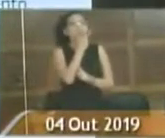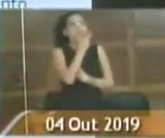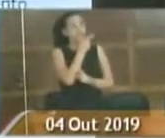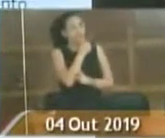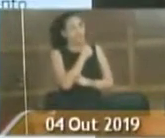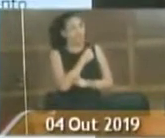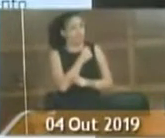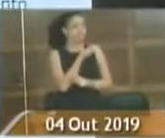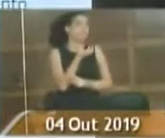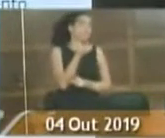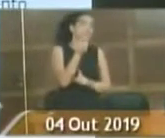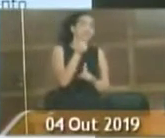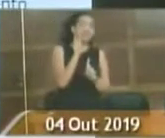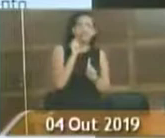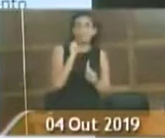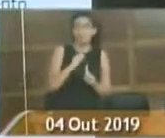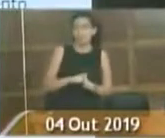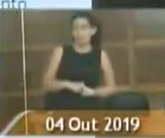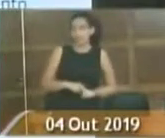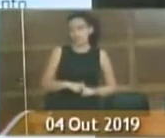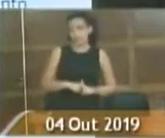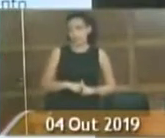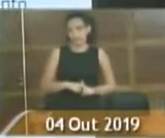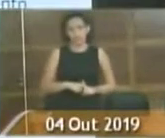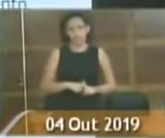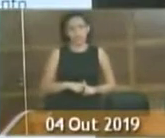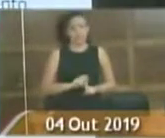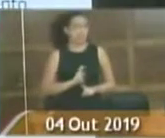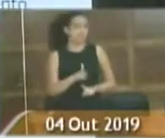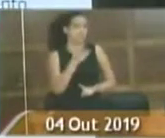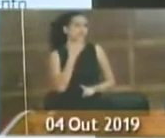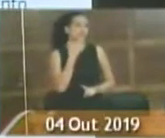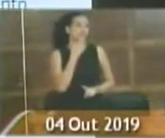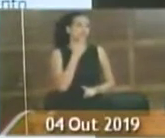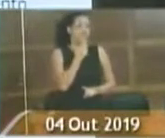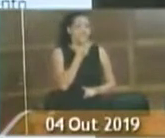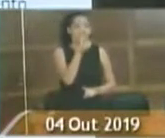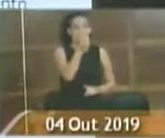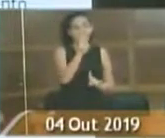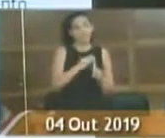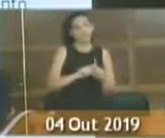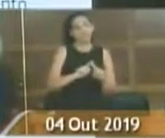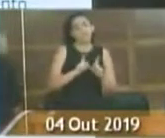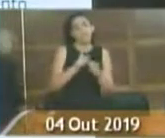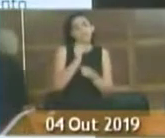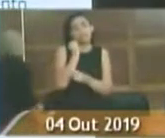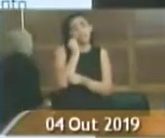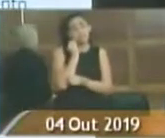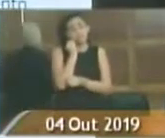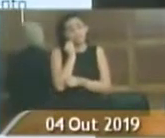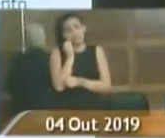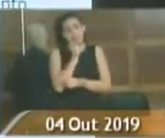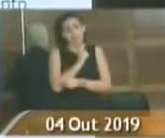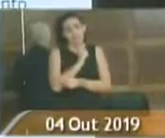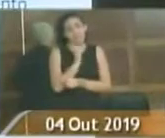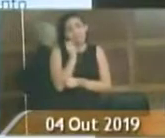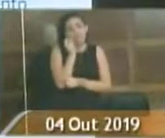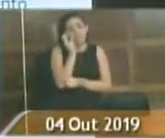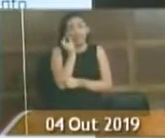chegar a 6 meses. A gente sempre fala 6 meses, mas eu tenho essa experiência que a gente tem gato lá